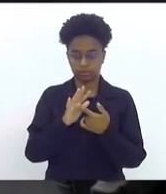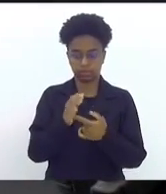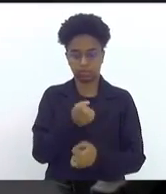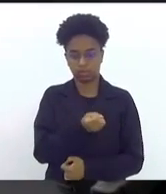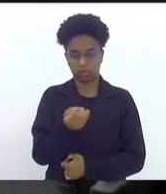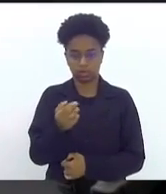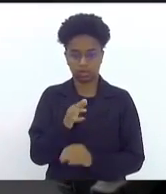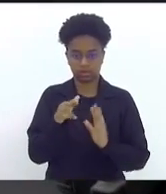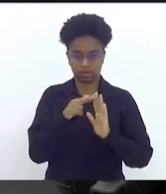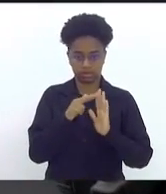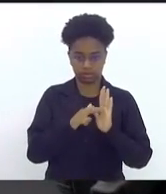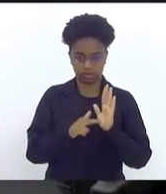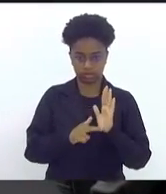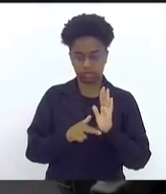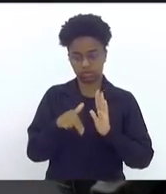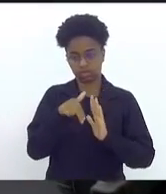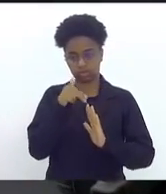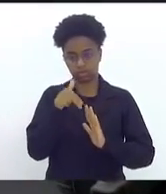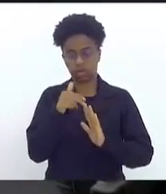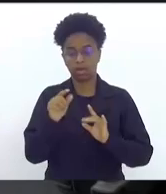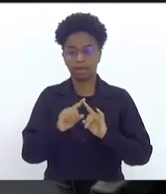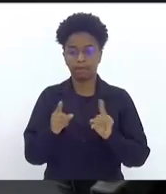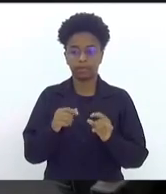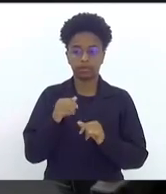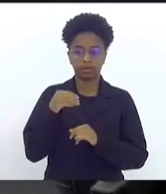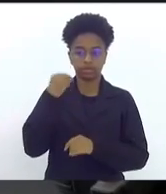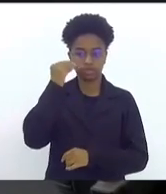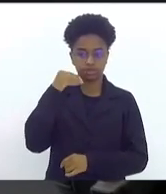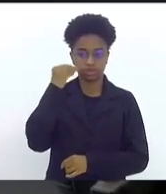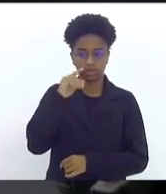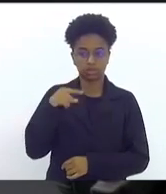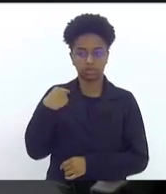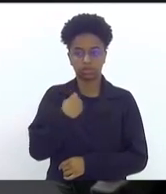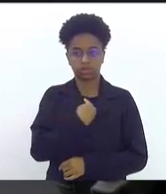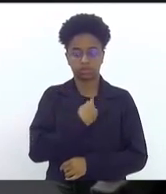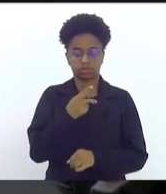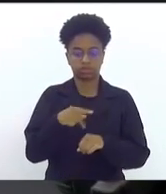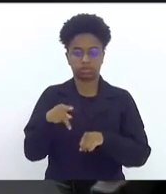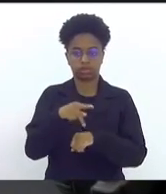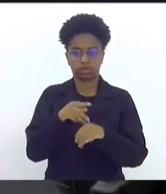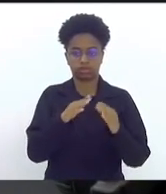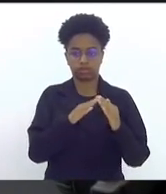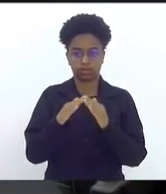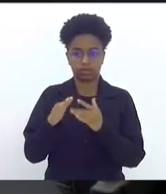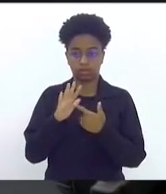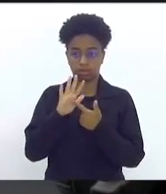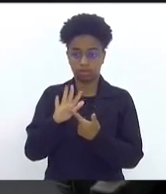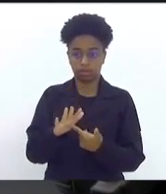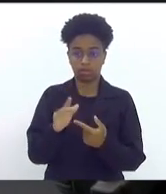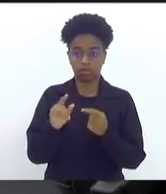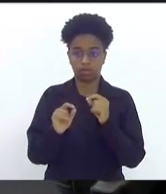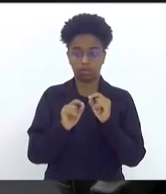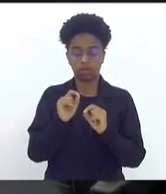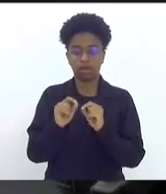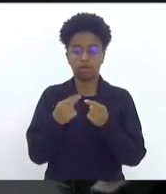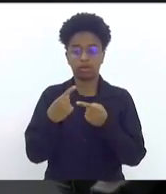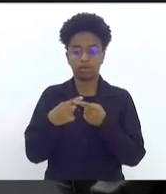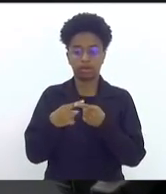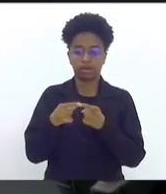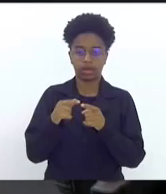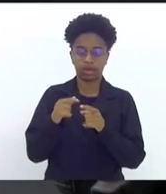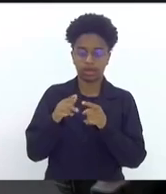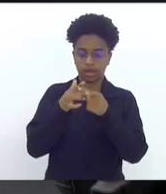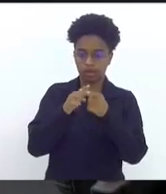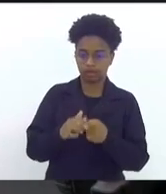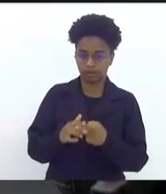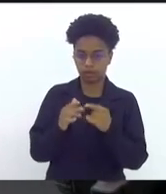Isto é elementar. O que, no entanto, a experiência de nossos vizinhos escancara, e eu digo escancara porque nossas reformas parciais, por exemplo,